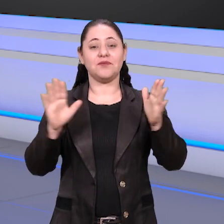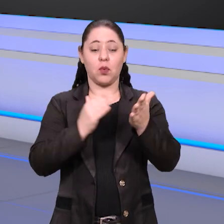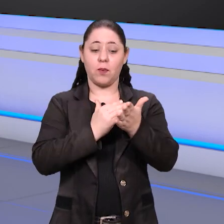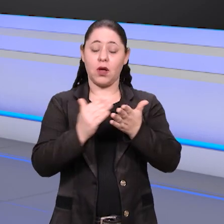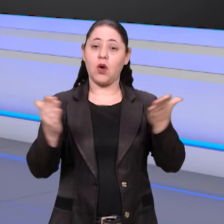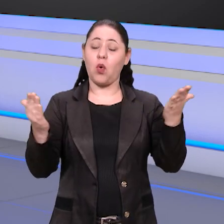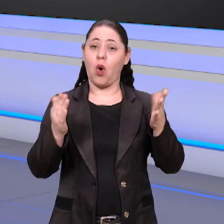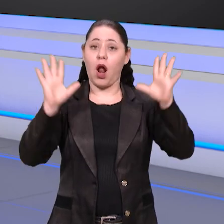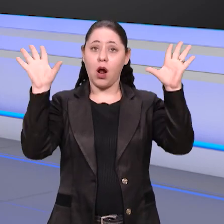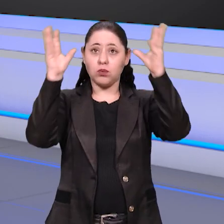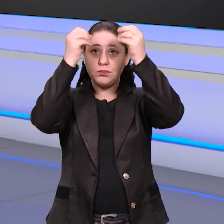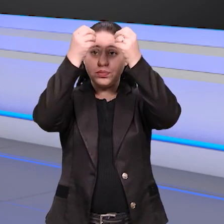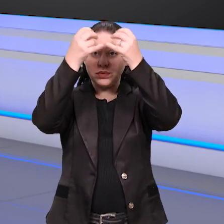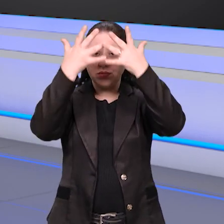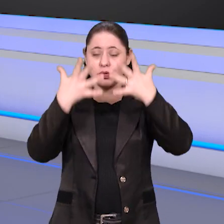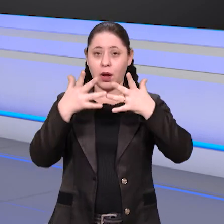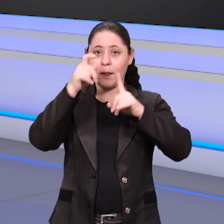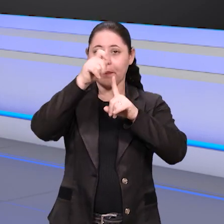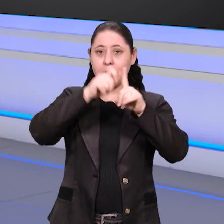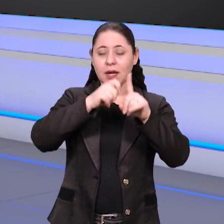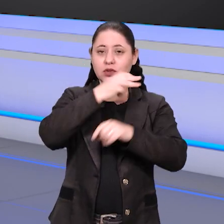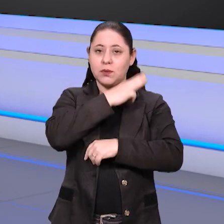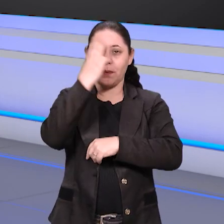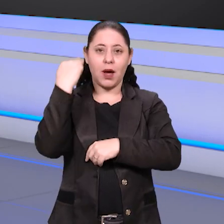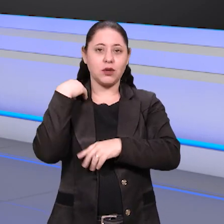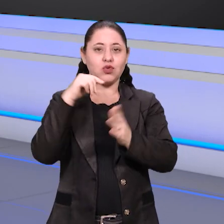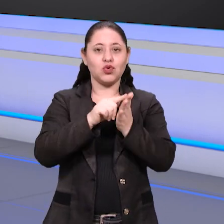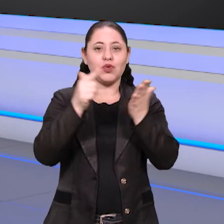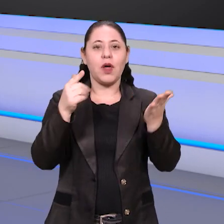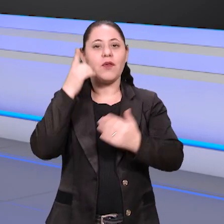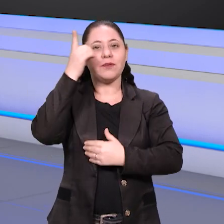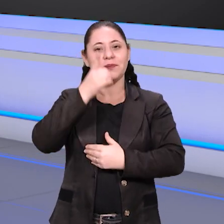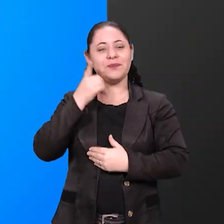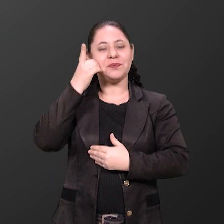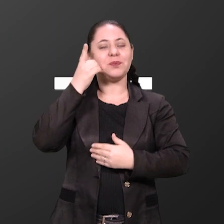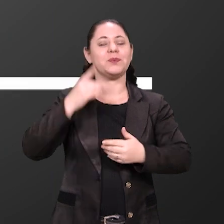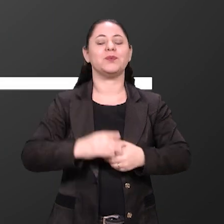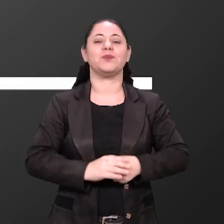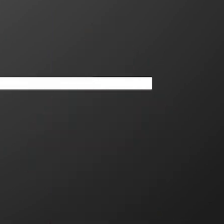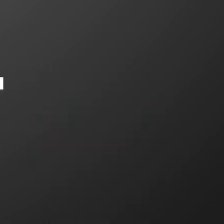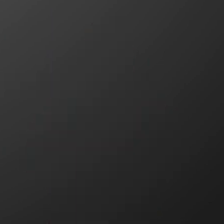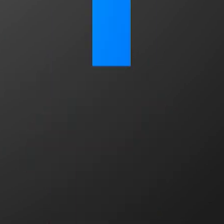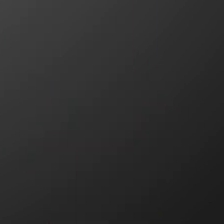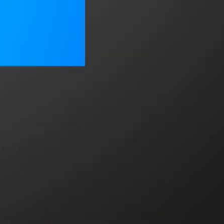Olá, começa agora o resumo do mês de maio do Jornal Parlamentar.